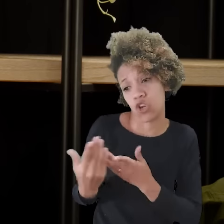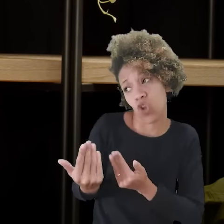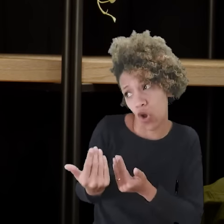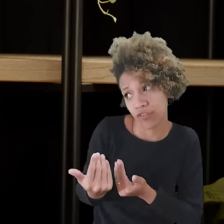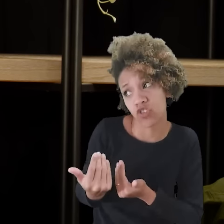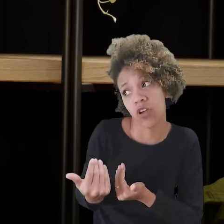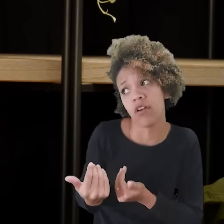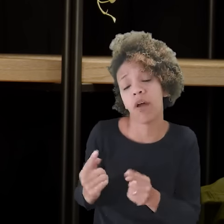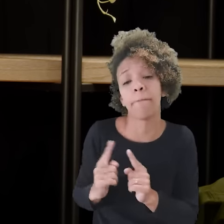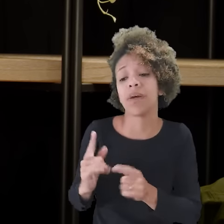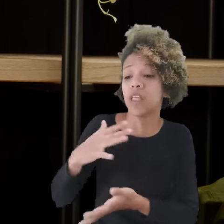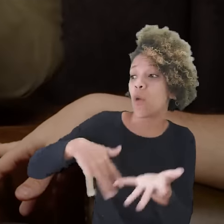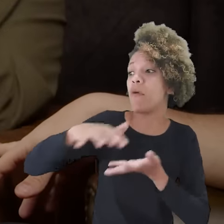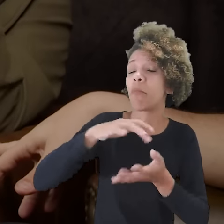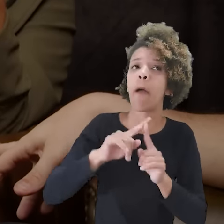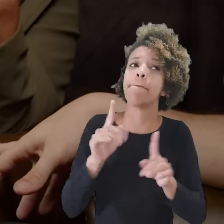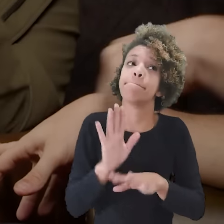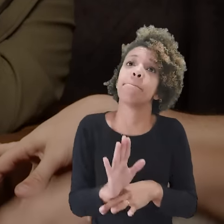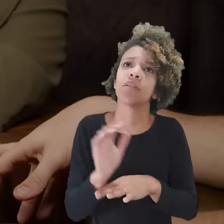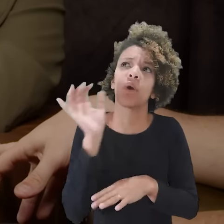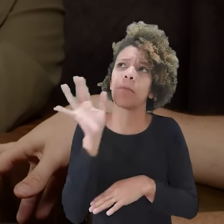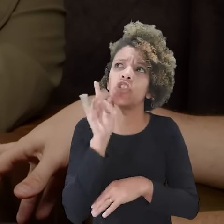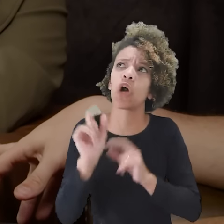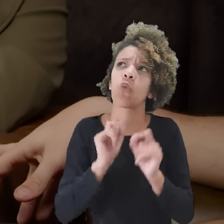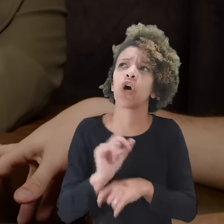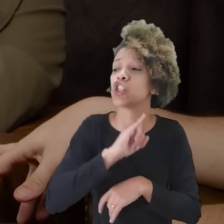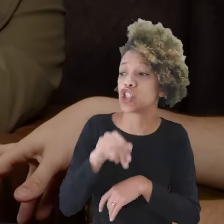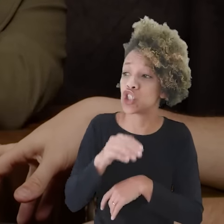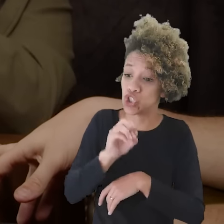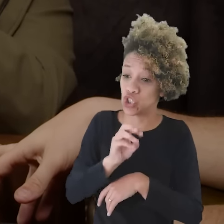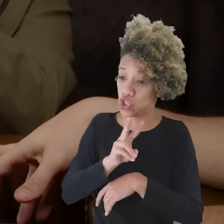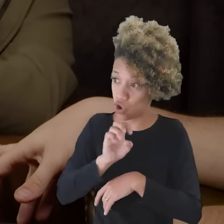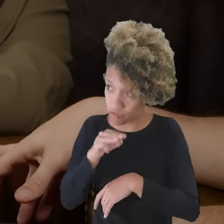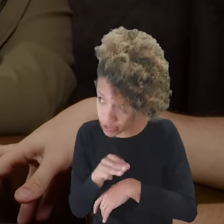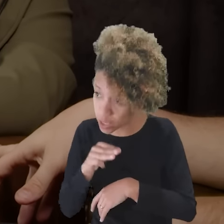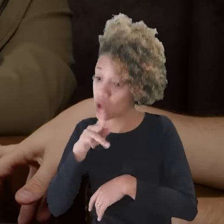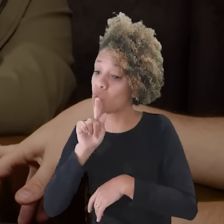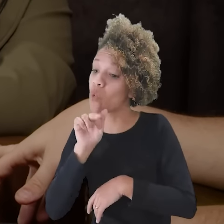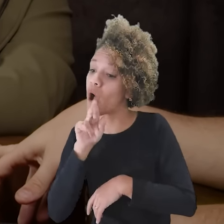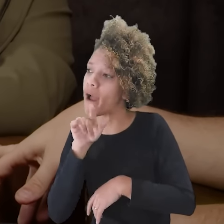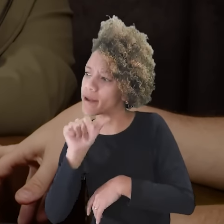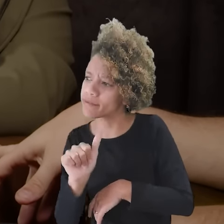não entendi movimento mas eu imagino que tenha sido como um movimento que uma jovem guarda sabe mas o movimento do tipo dos caras ativista de de